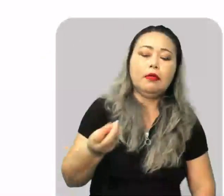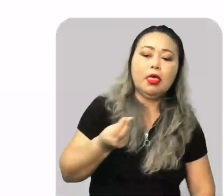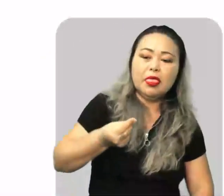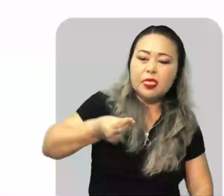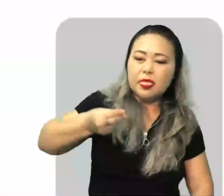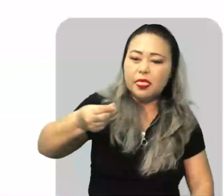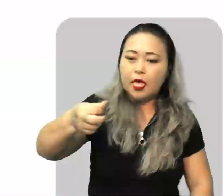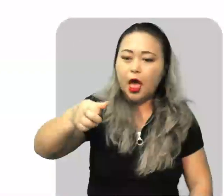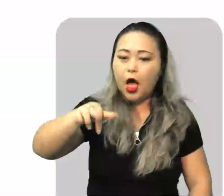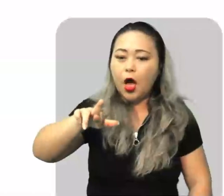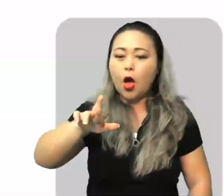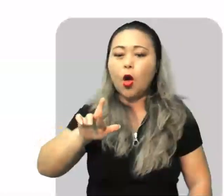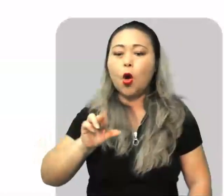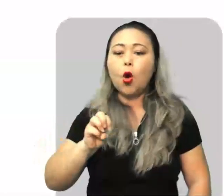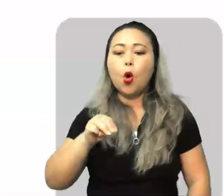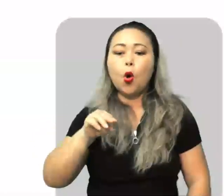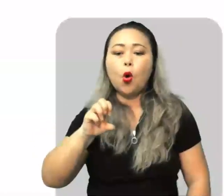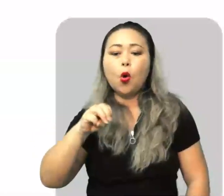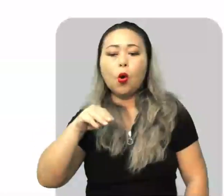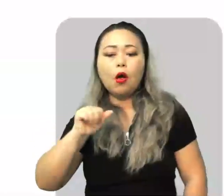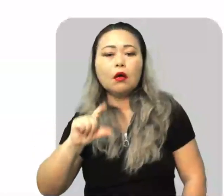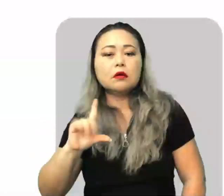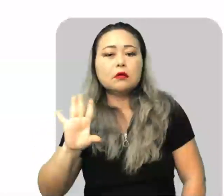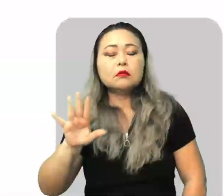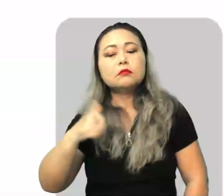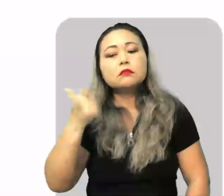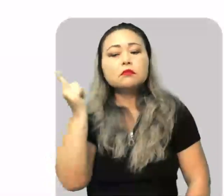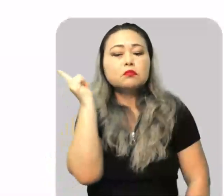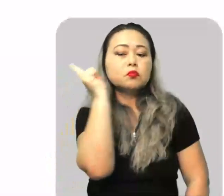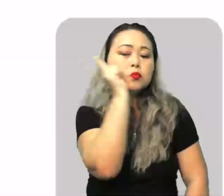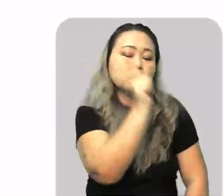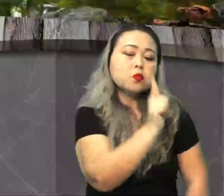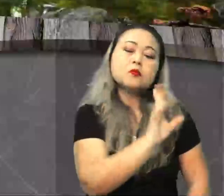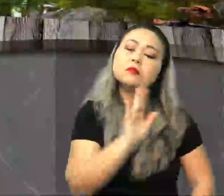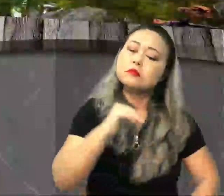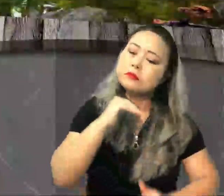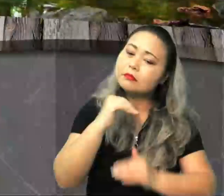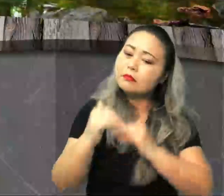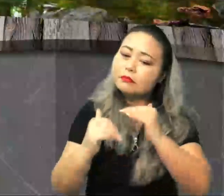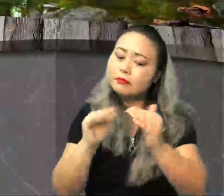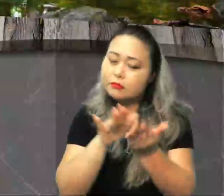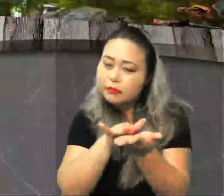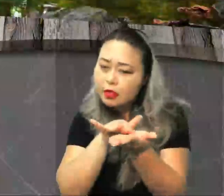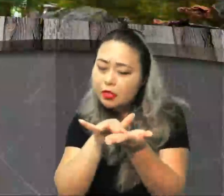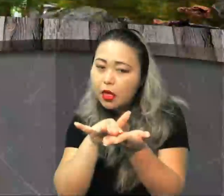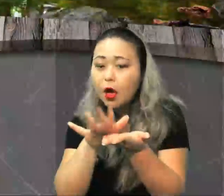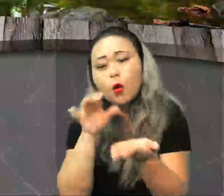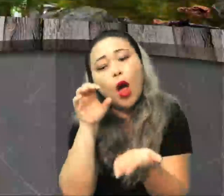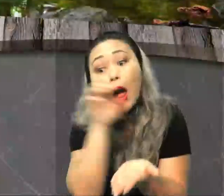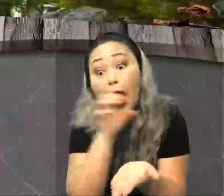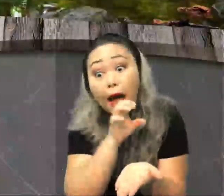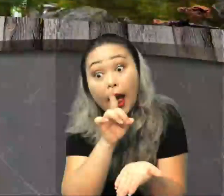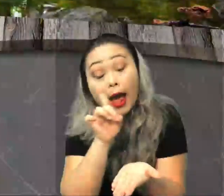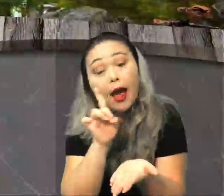gosma que eles mesmos liberam e aí vão conseguindo fazer o seu deslocamento. Não é acelerado como outros animais, né?